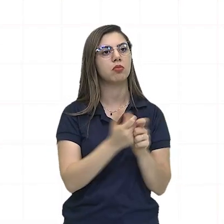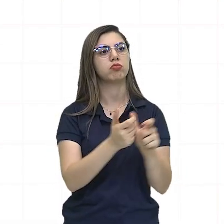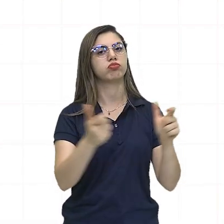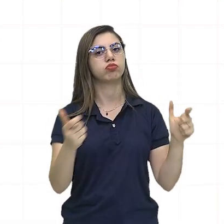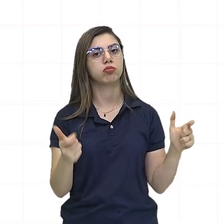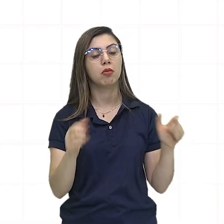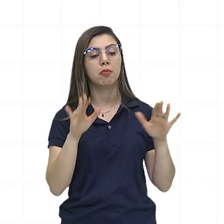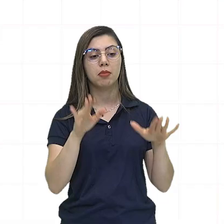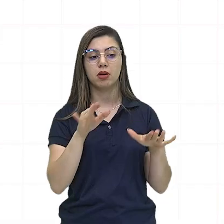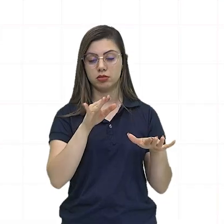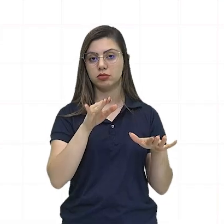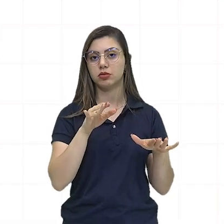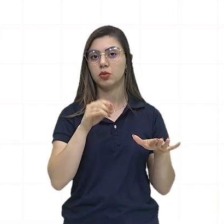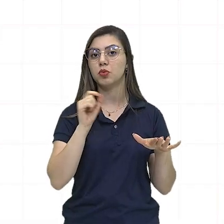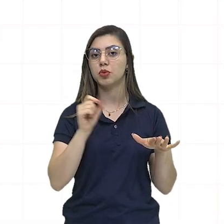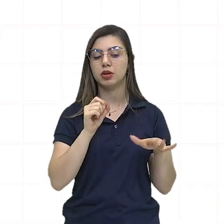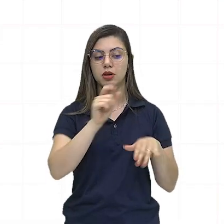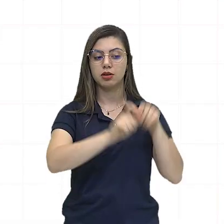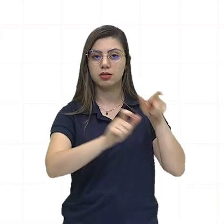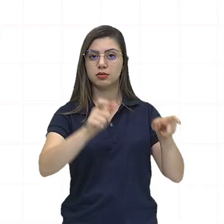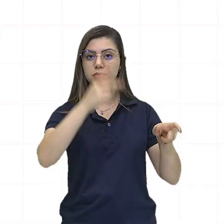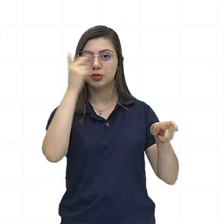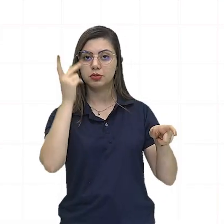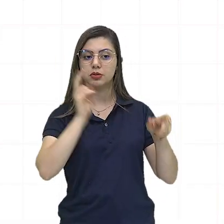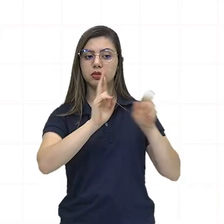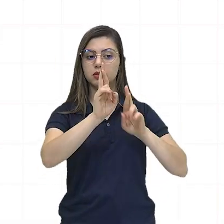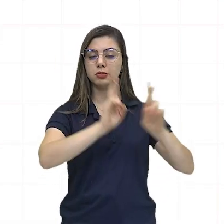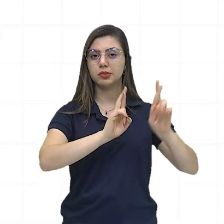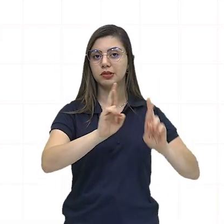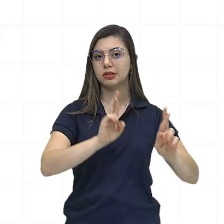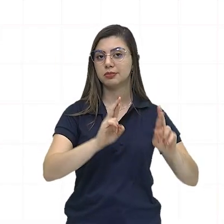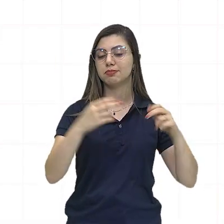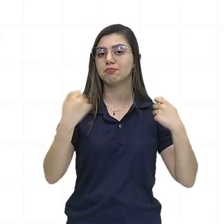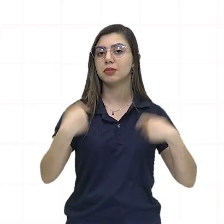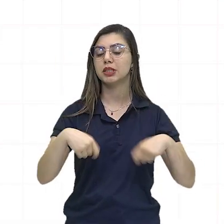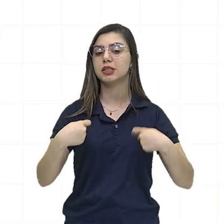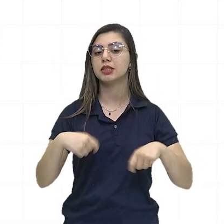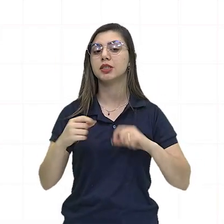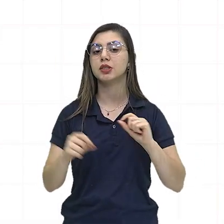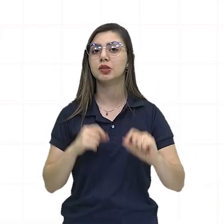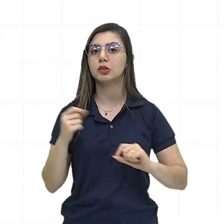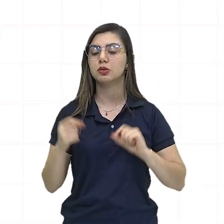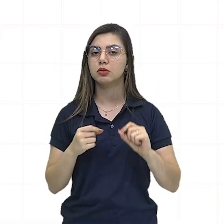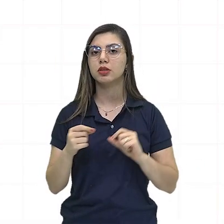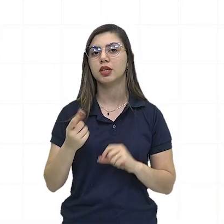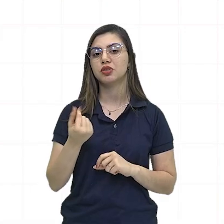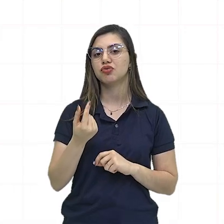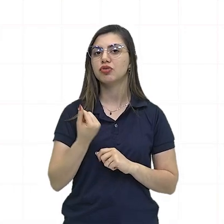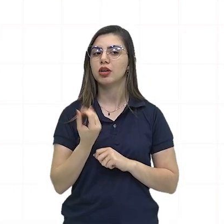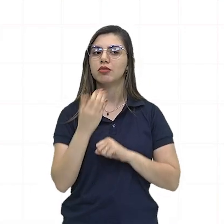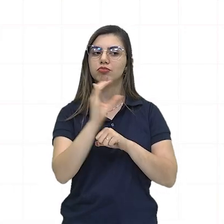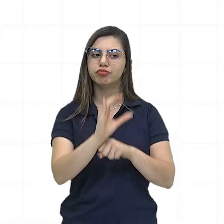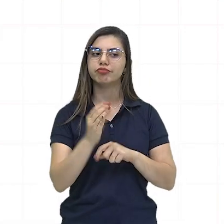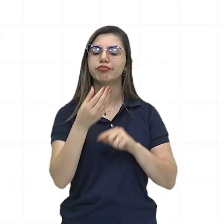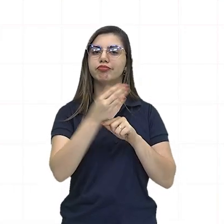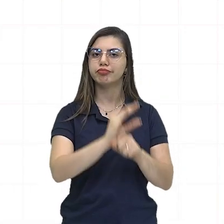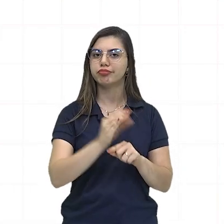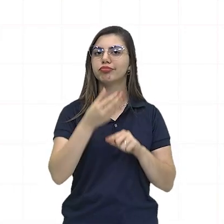nossos produtores, os nossos agricultores, eles precisam ali mais desses incentivos,